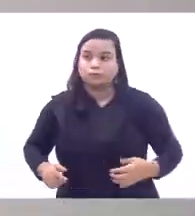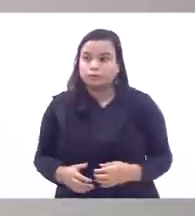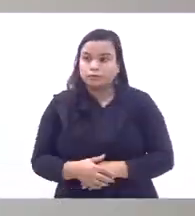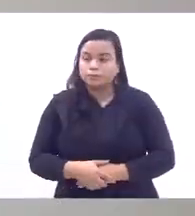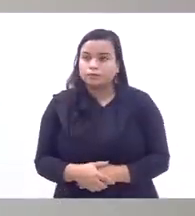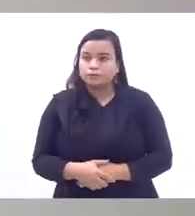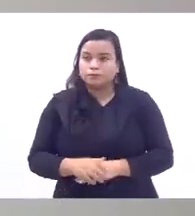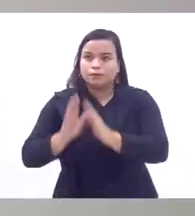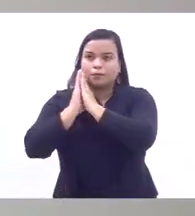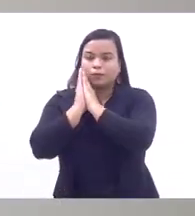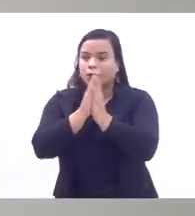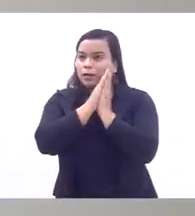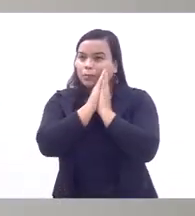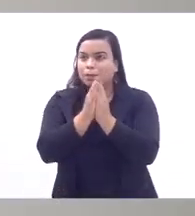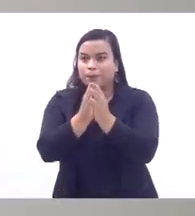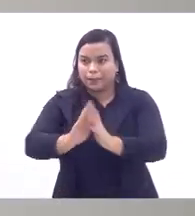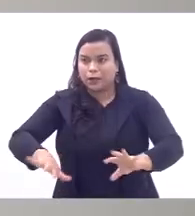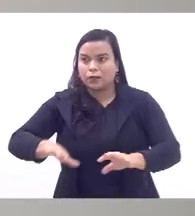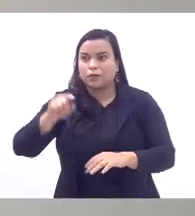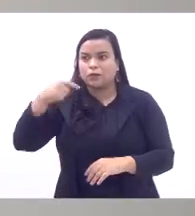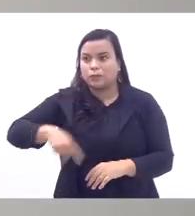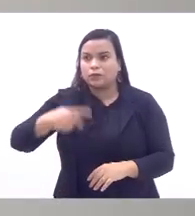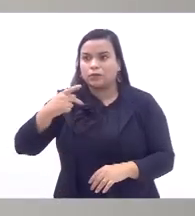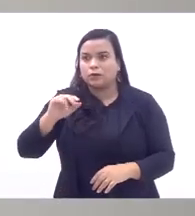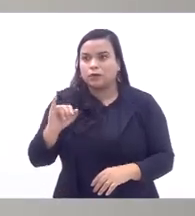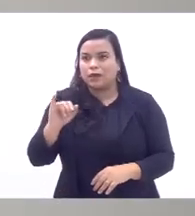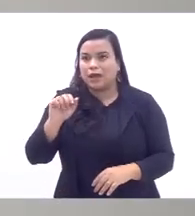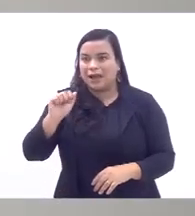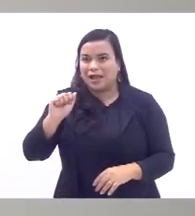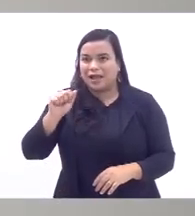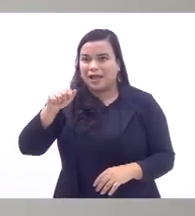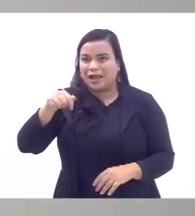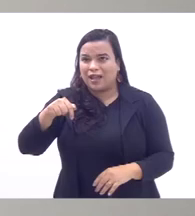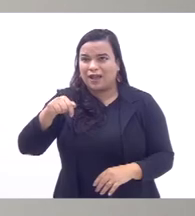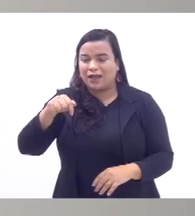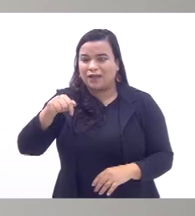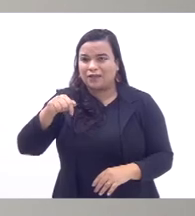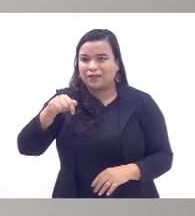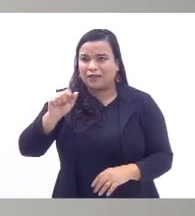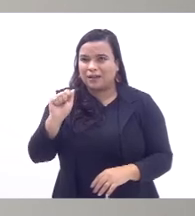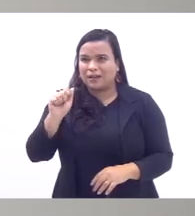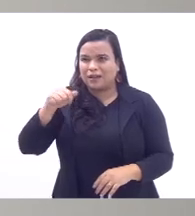O Babalaô, Akedipê, Diekolá.